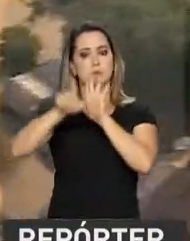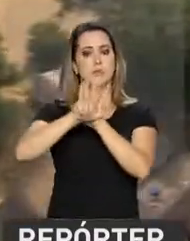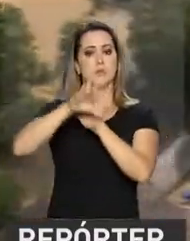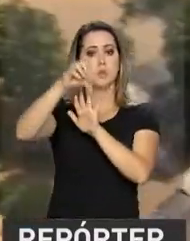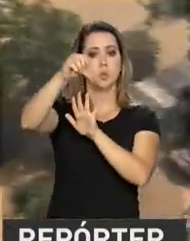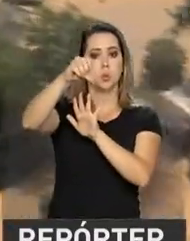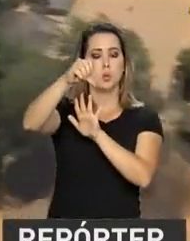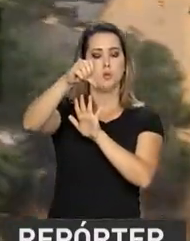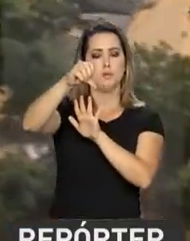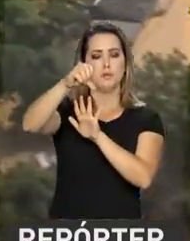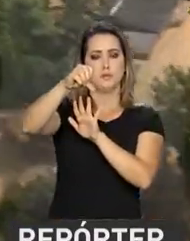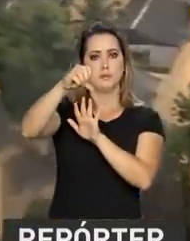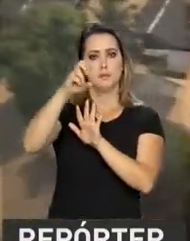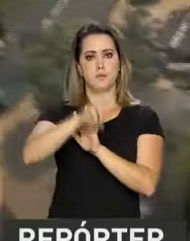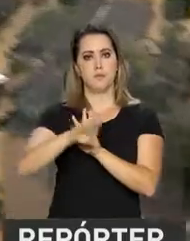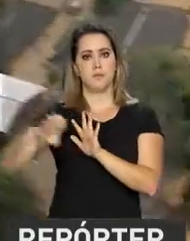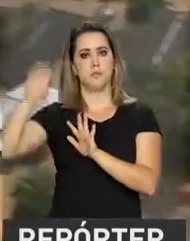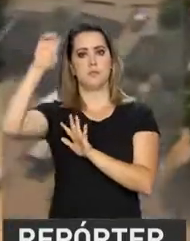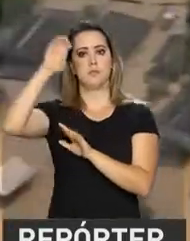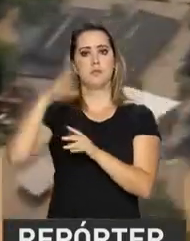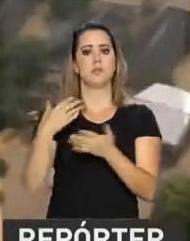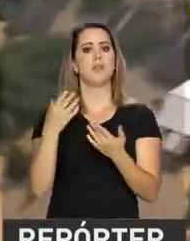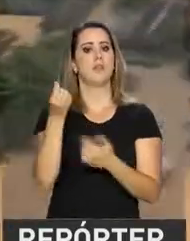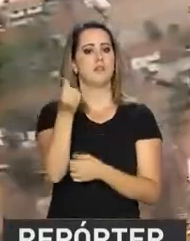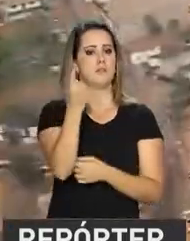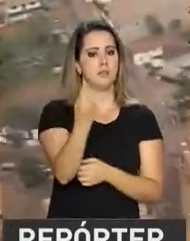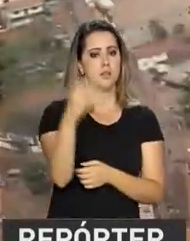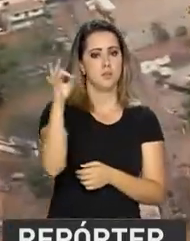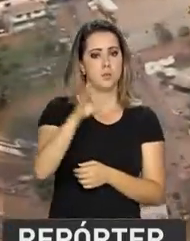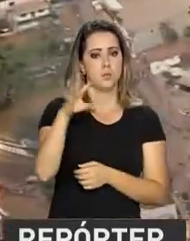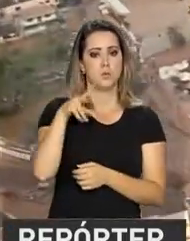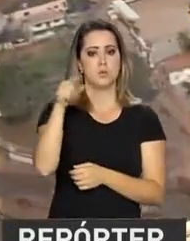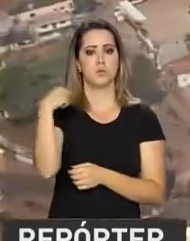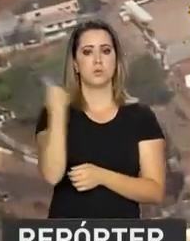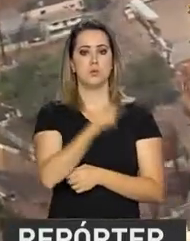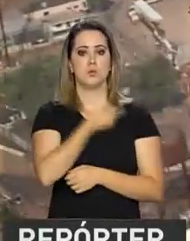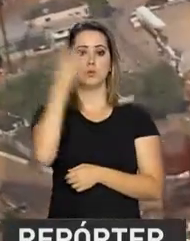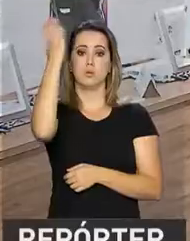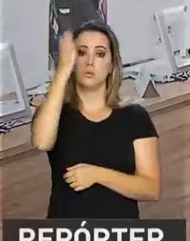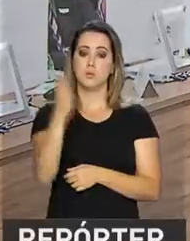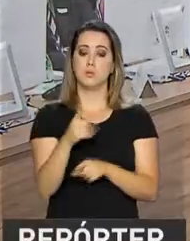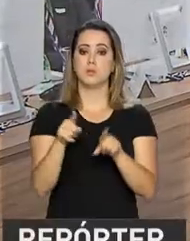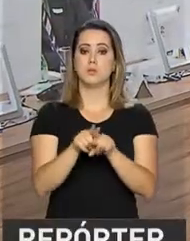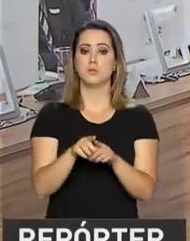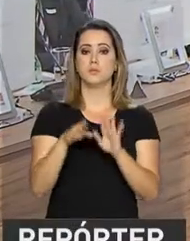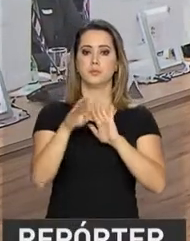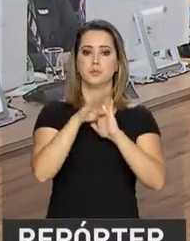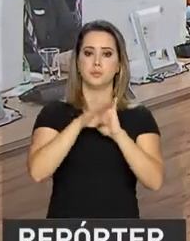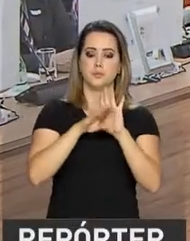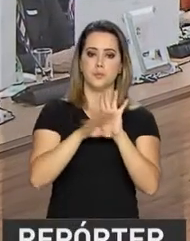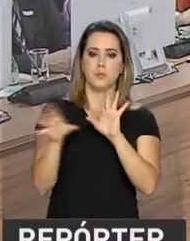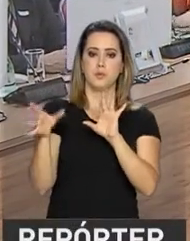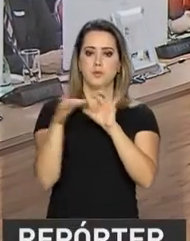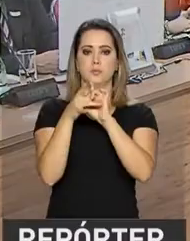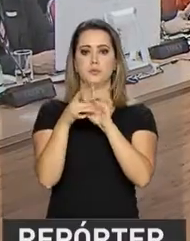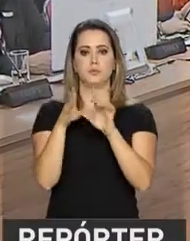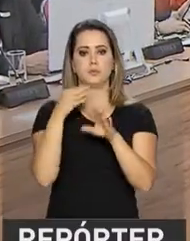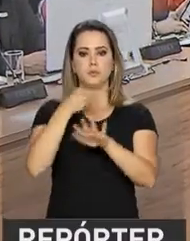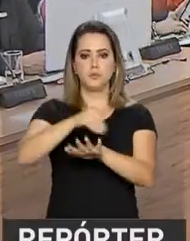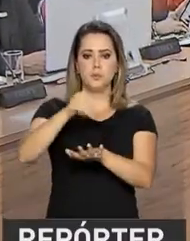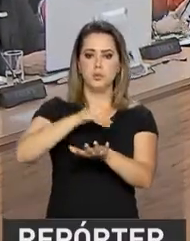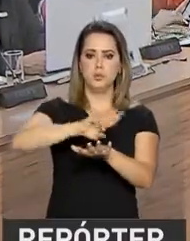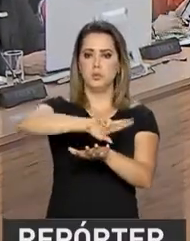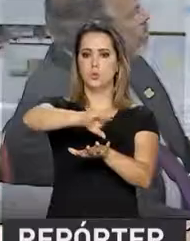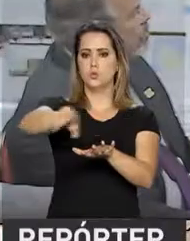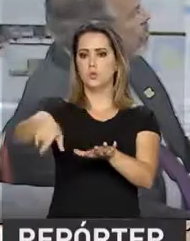9 estados brasileiros e ocupa 61% do território nacional. O projeto integra informações de